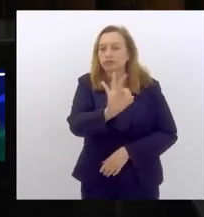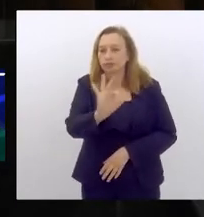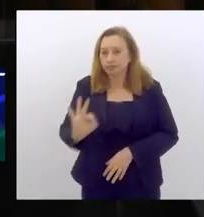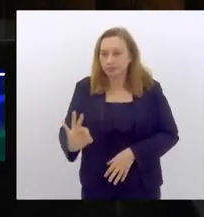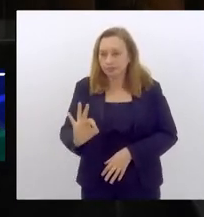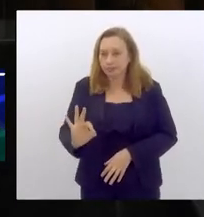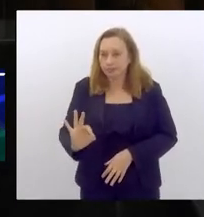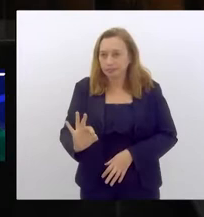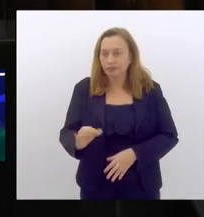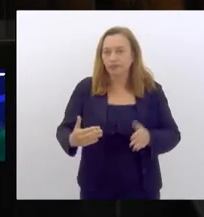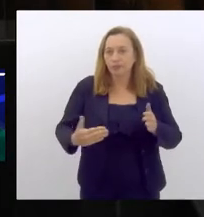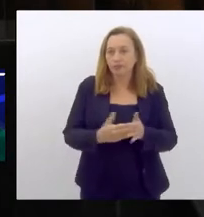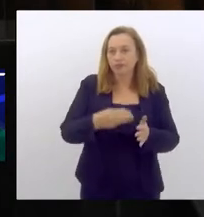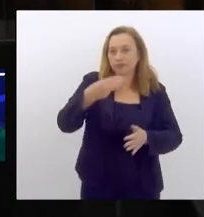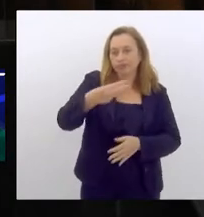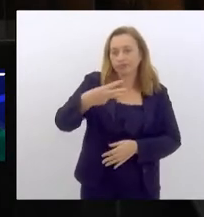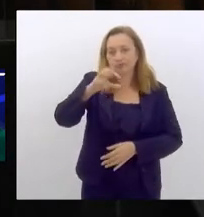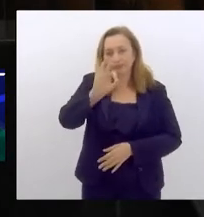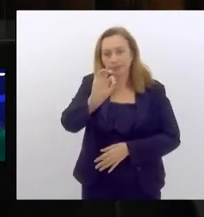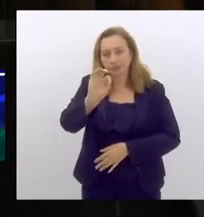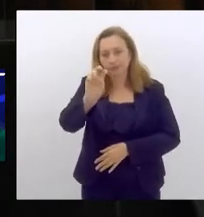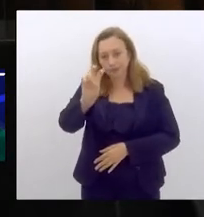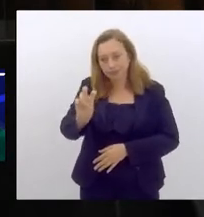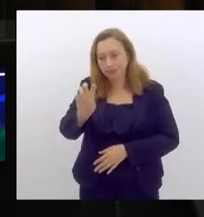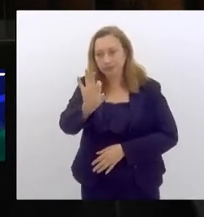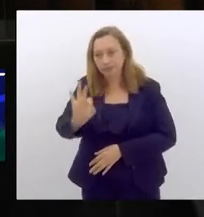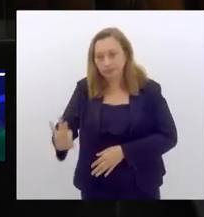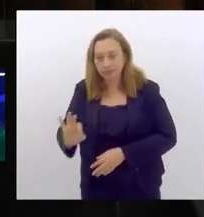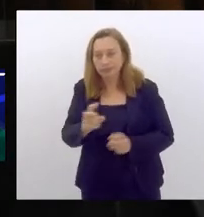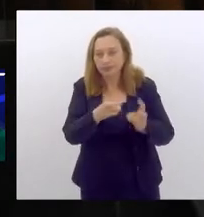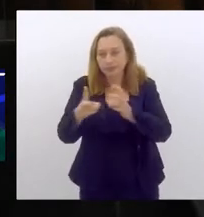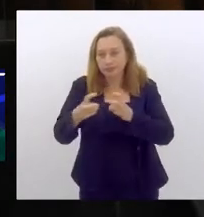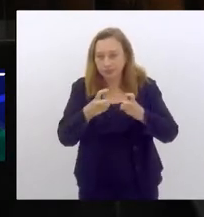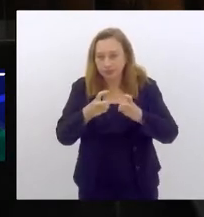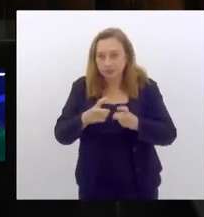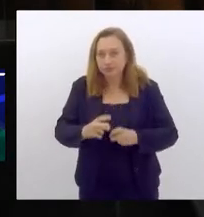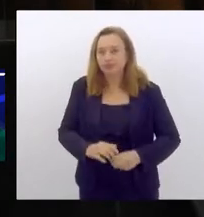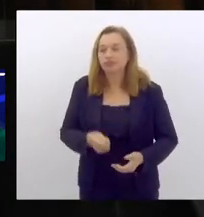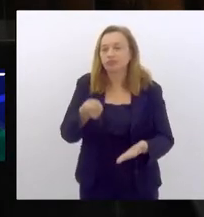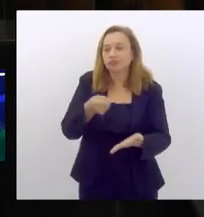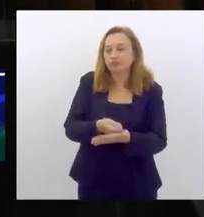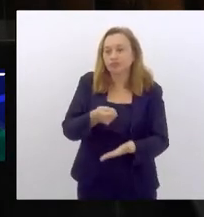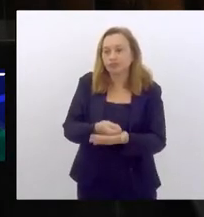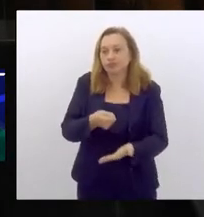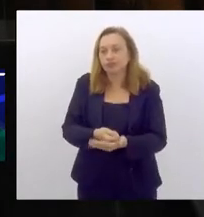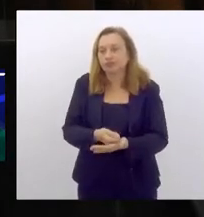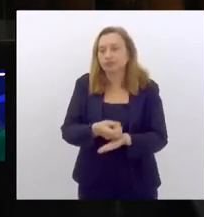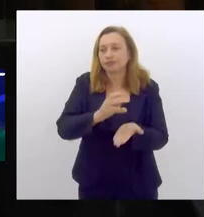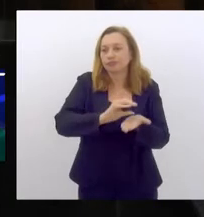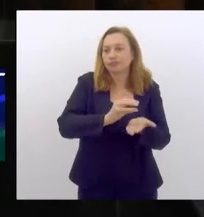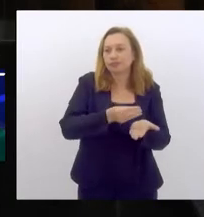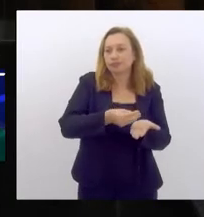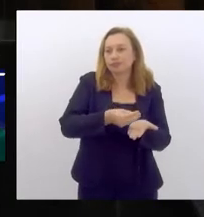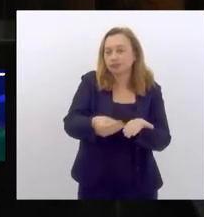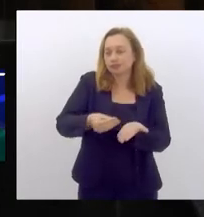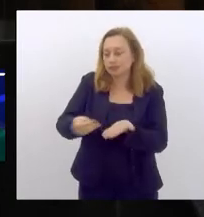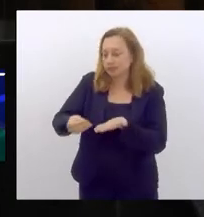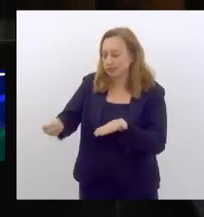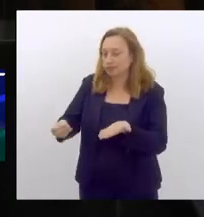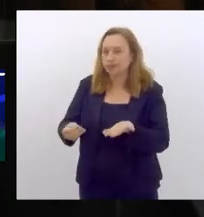estimado, até 35%, e observação de obrigatória de distribuição de, no